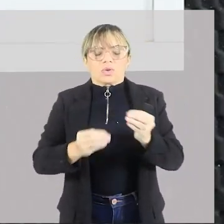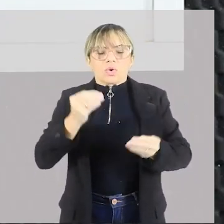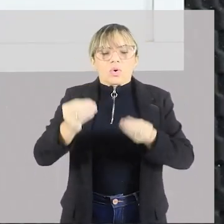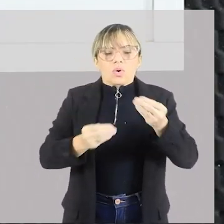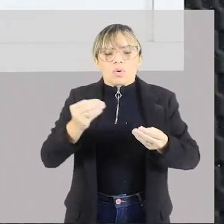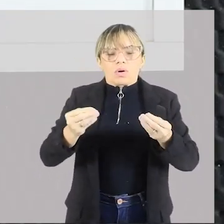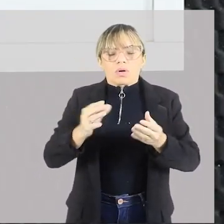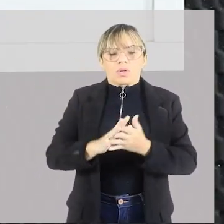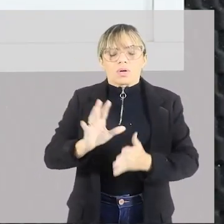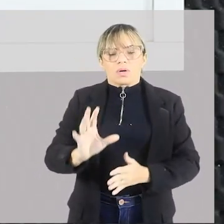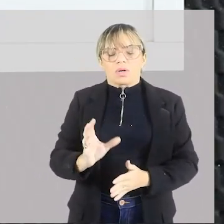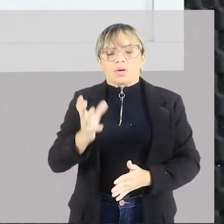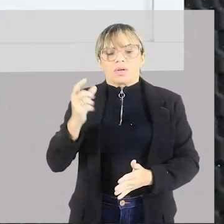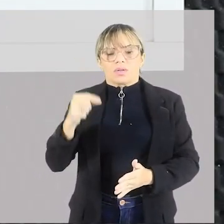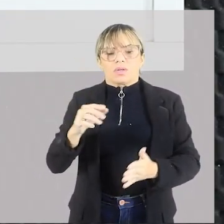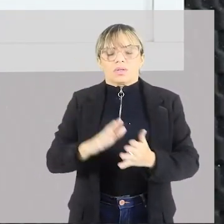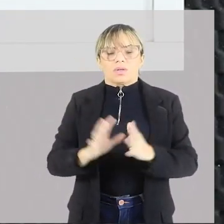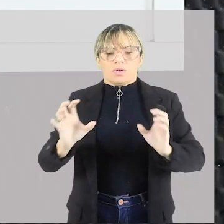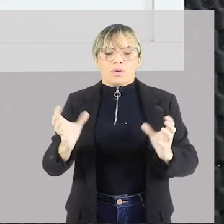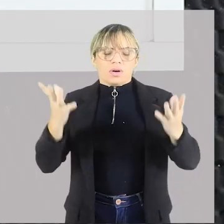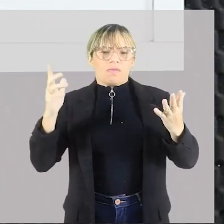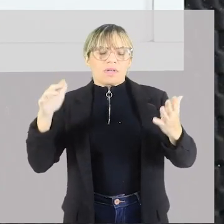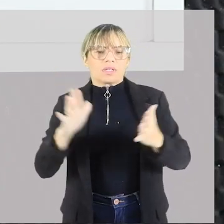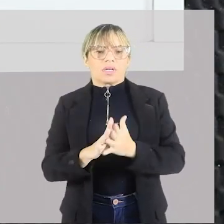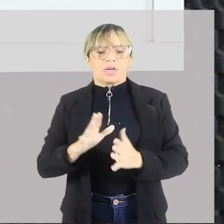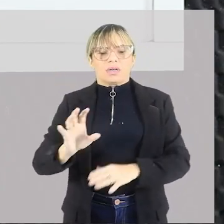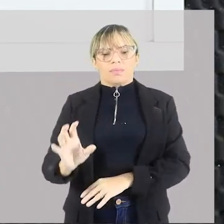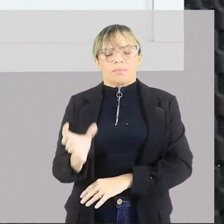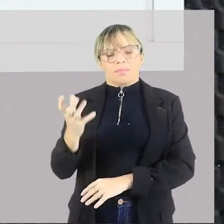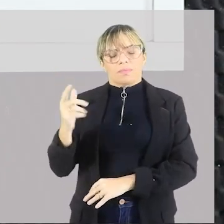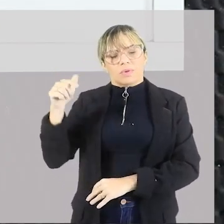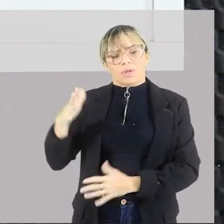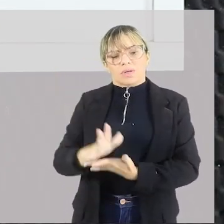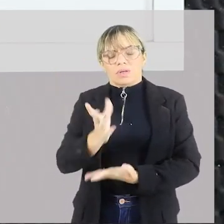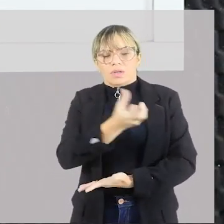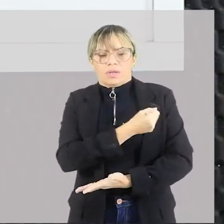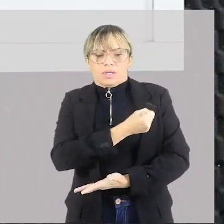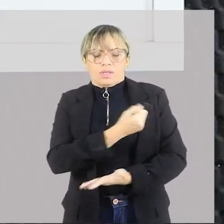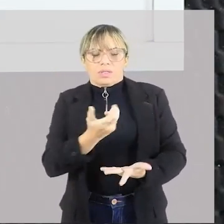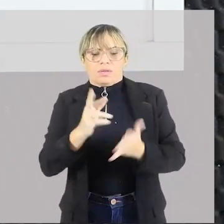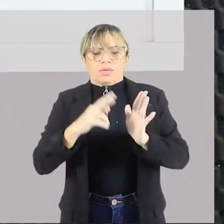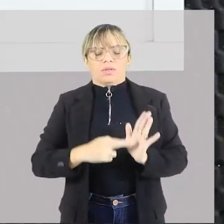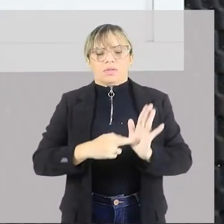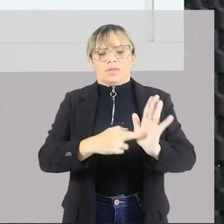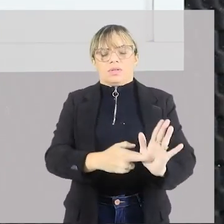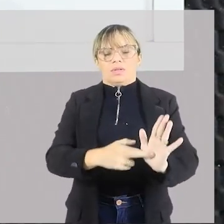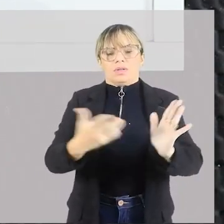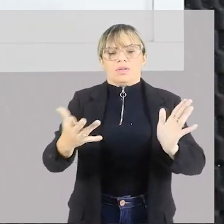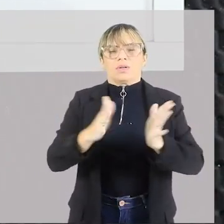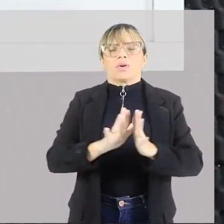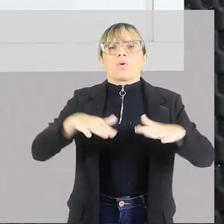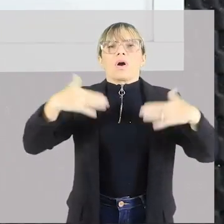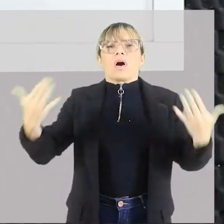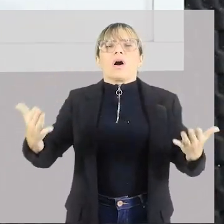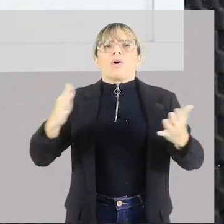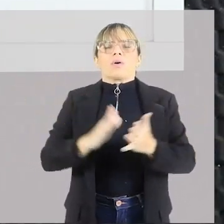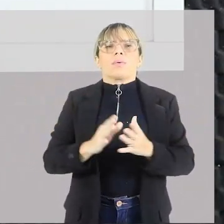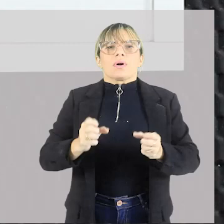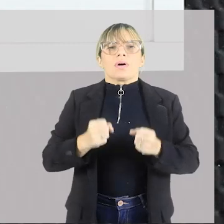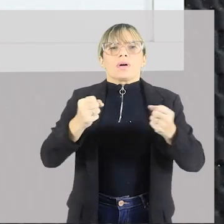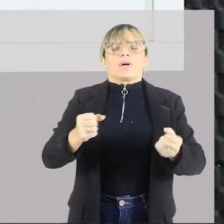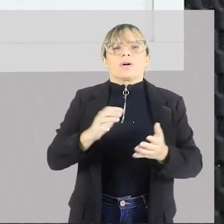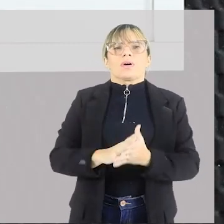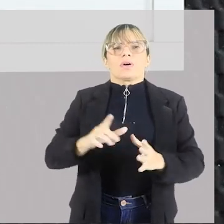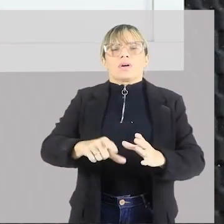chance de um evento acontecer at um número que representa a chance Ah qual é a chance que eu tenho que